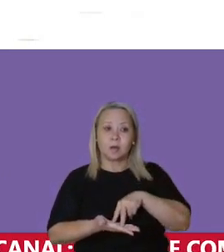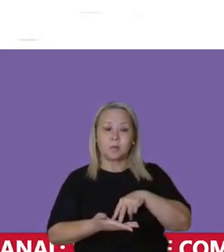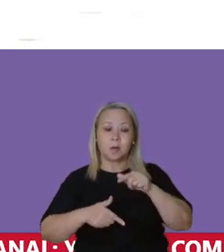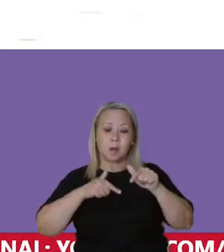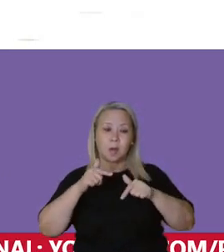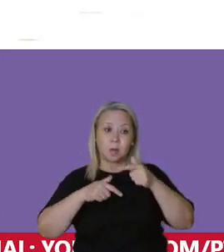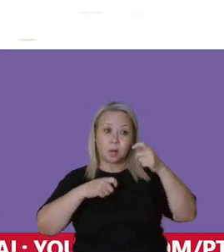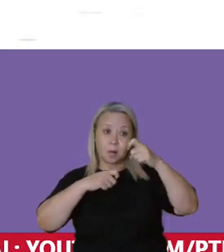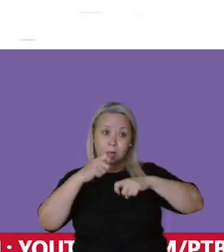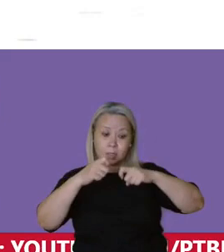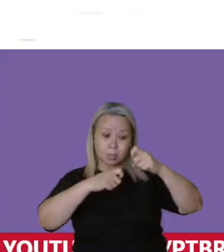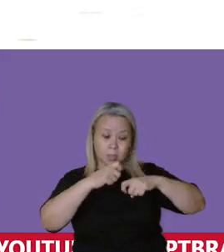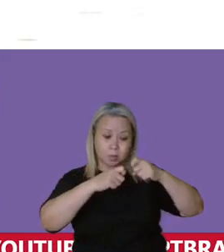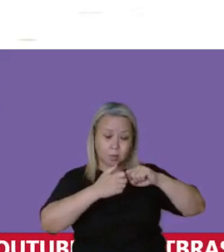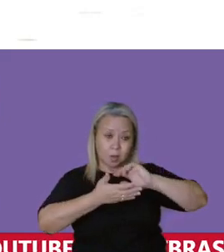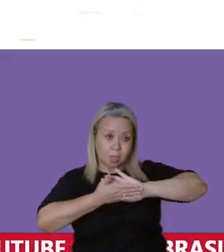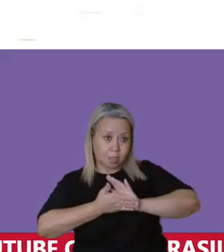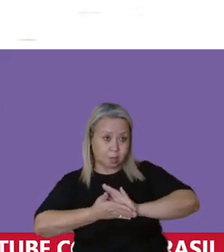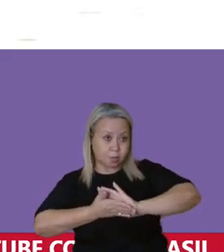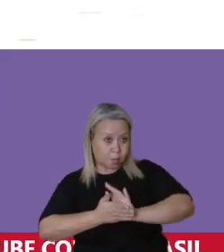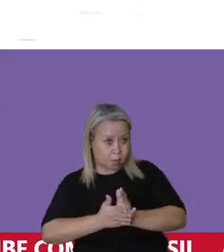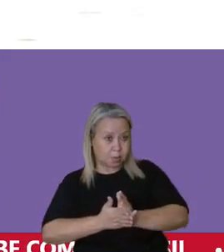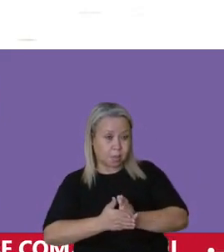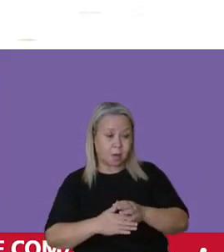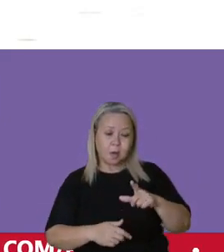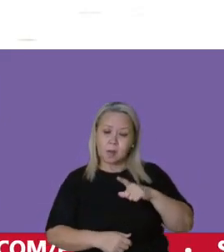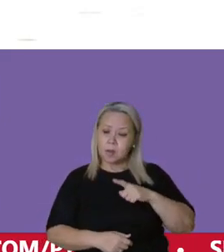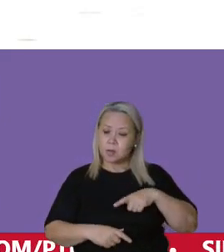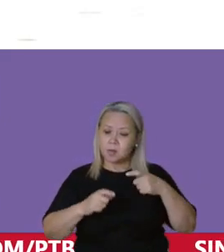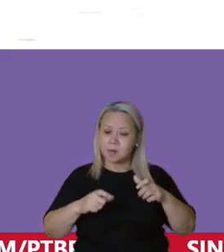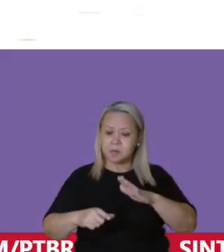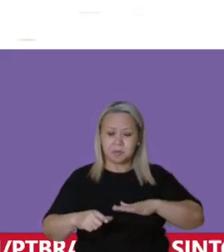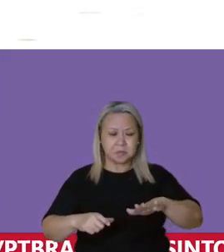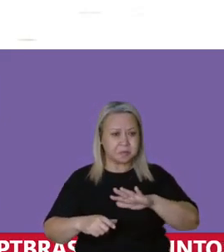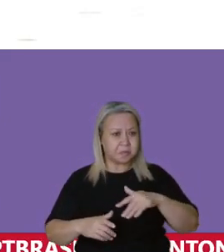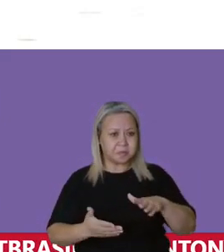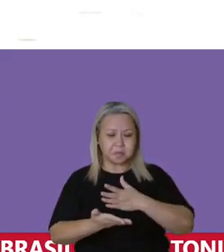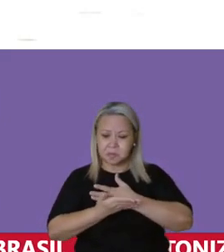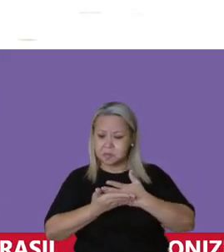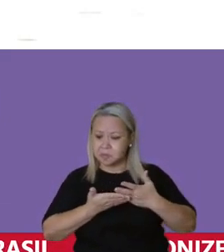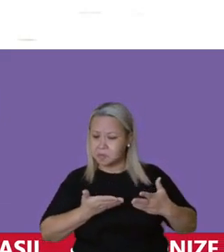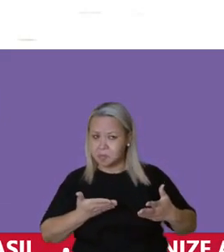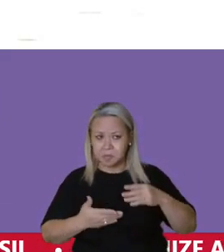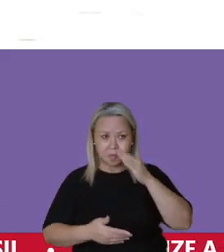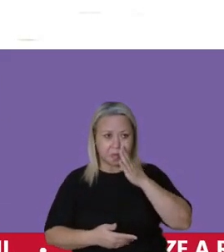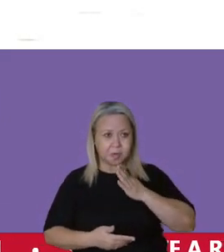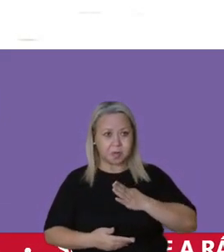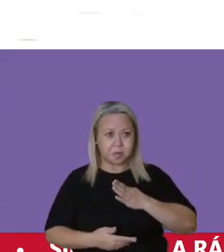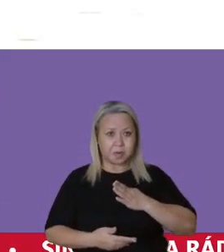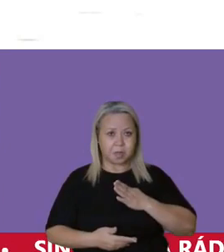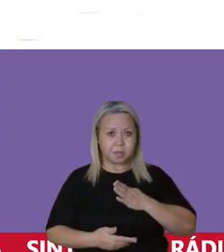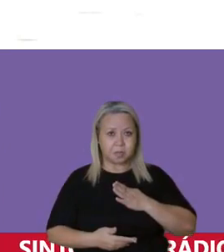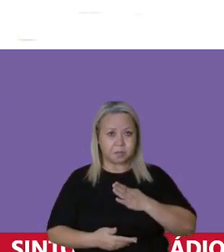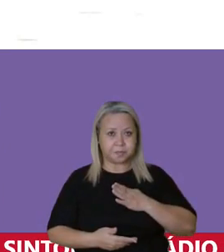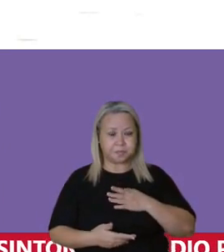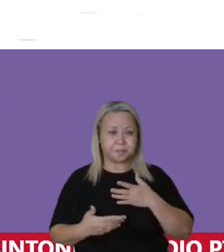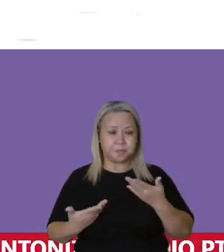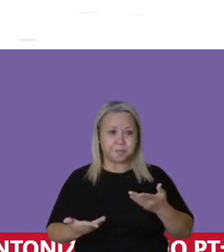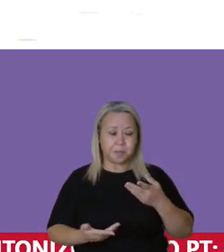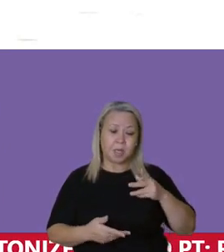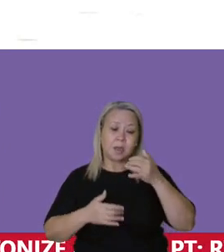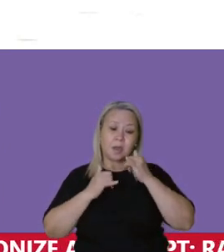trabalho sexual, da exploração, sempre estiveram nesse lugar desde o começo da colônia no Brasil. Então, é subverter também esse lugar e dizer que